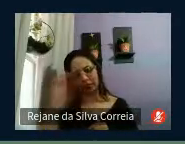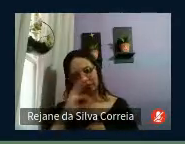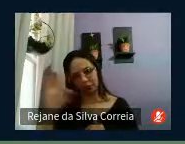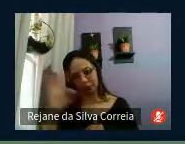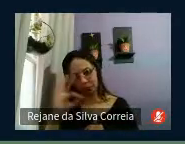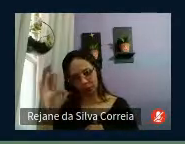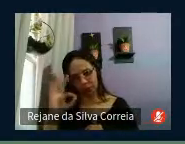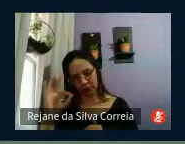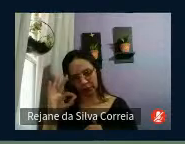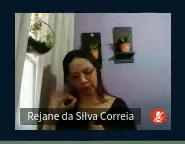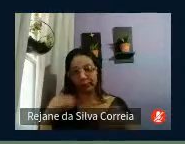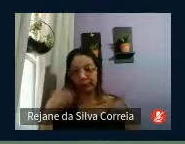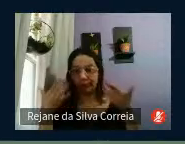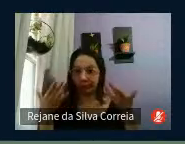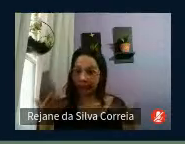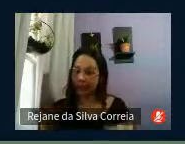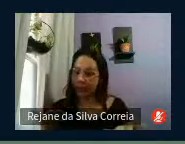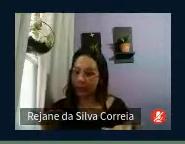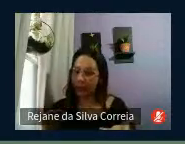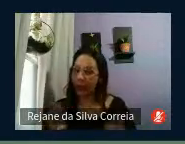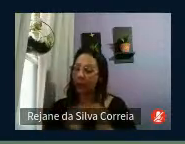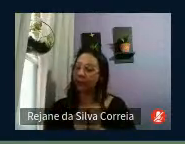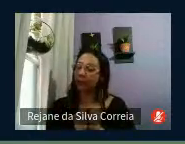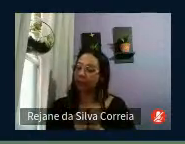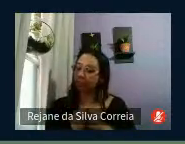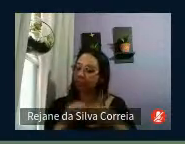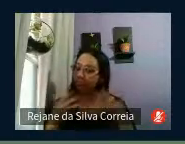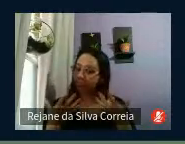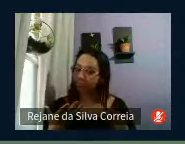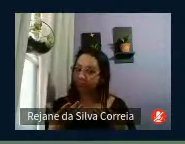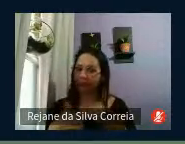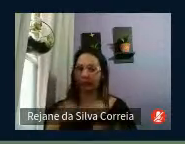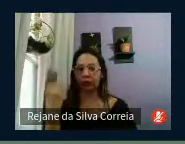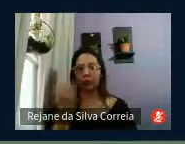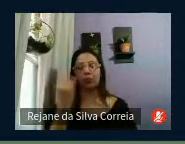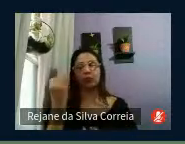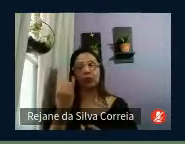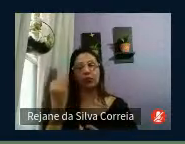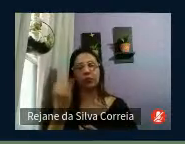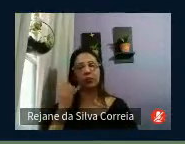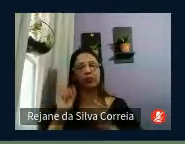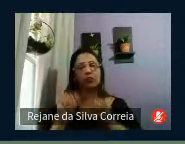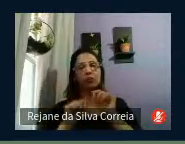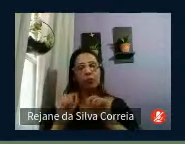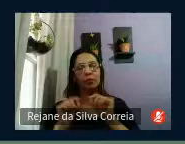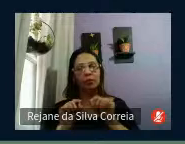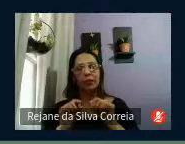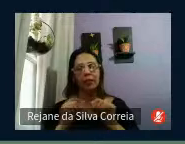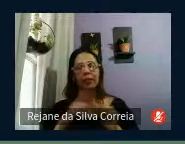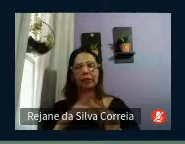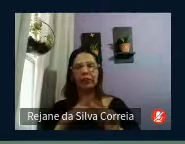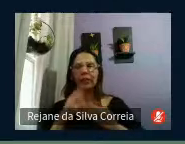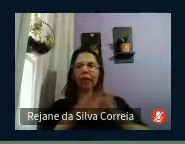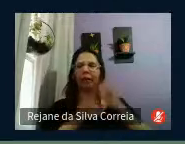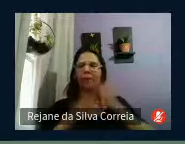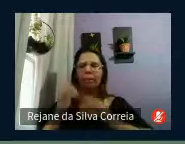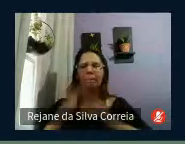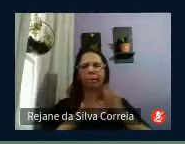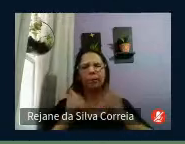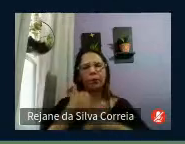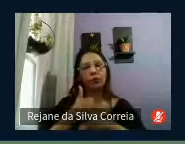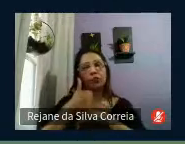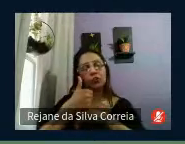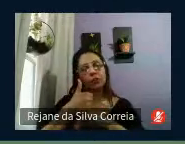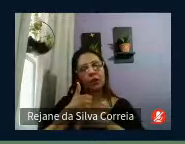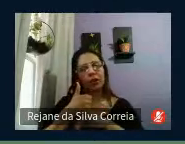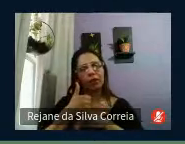é exatamente o momento que eu vivo hoje. Então foi muito importante, por um lado, não ter essa profissional me acompanhando desde o início, porque